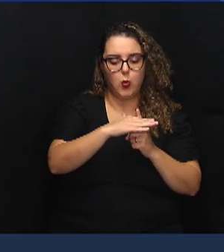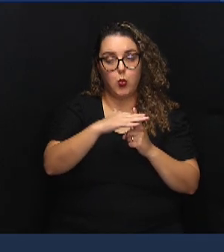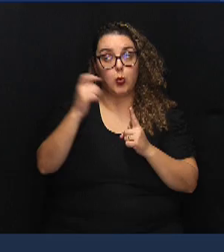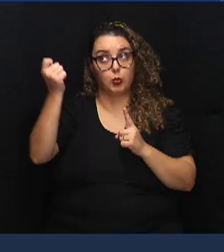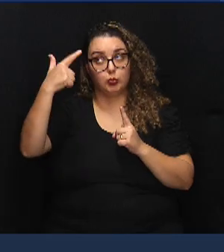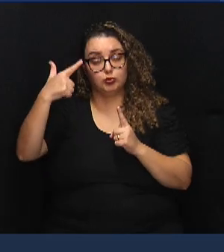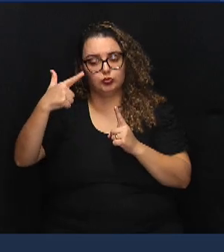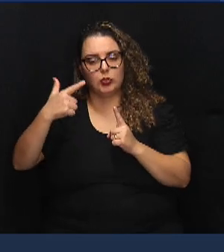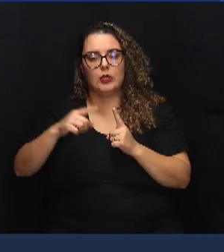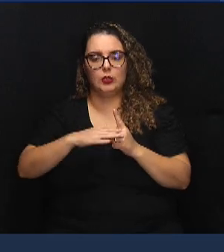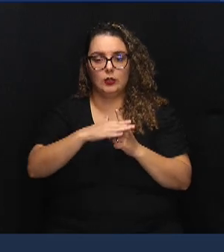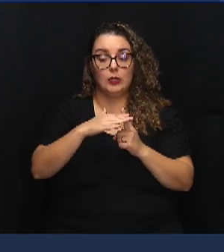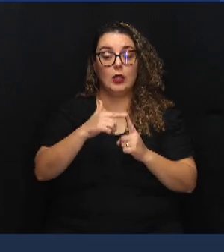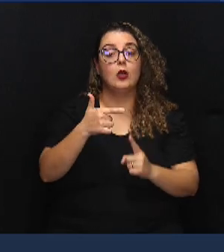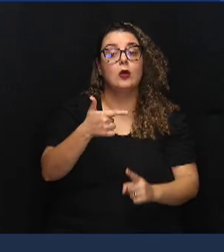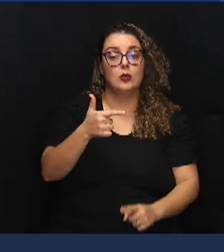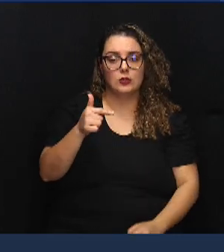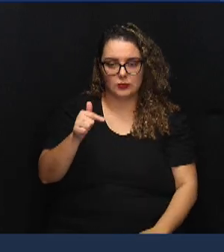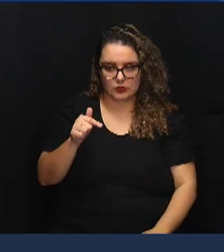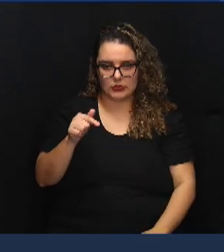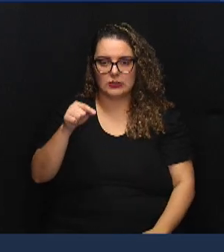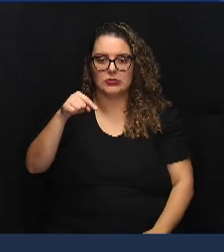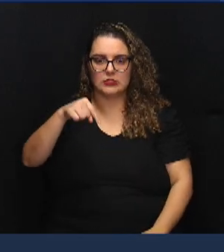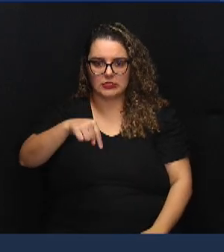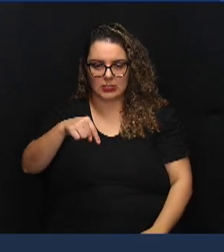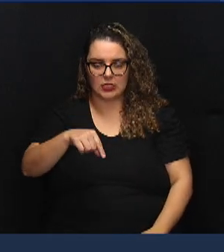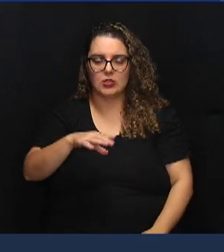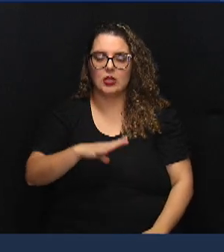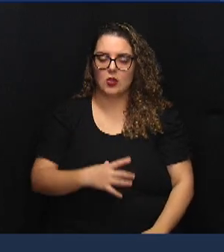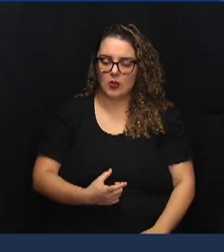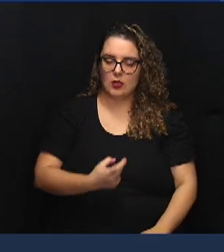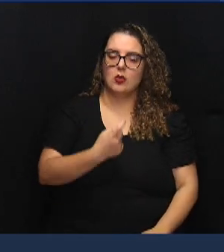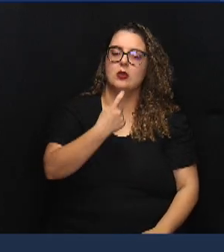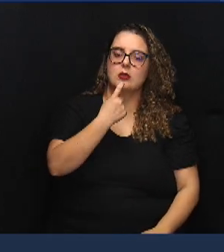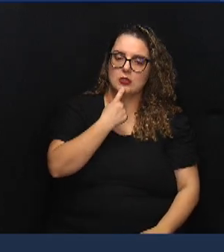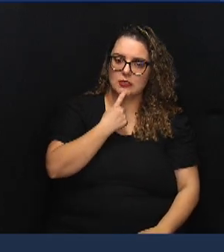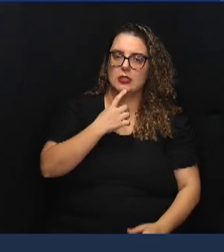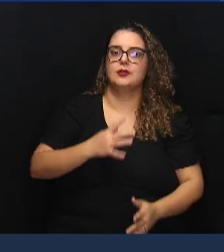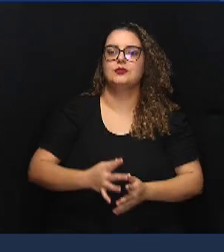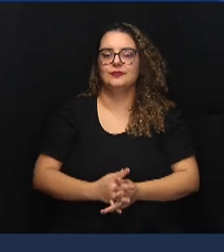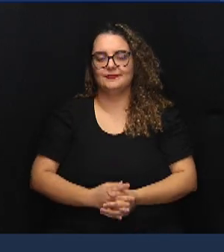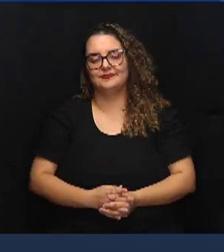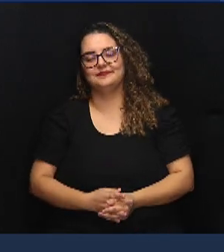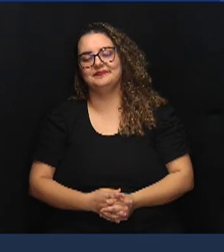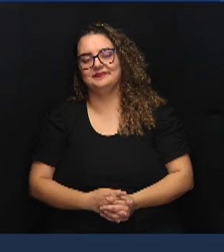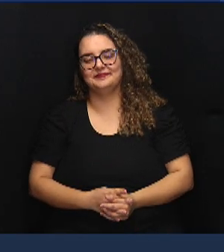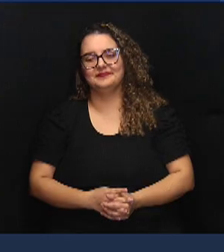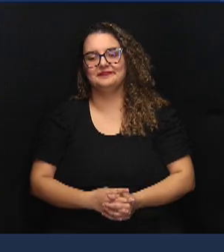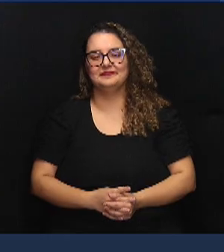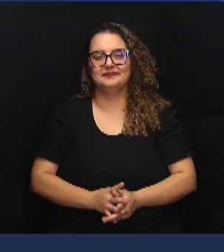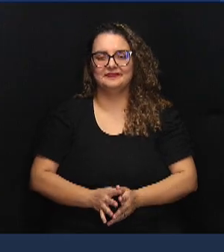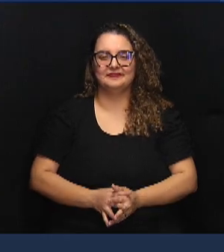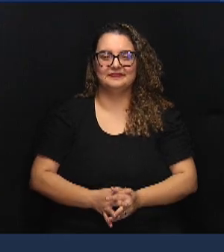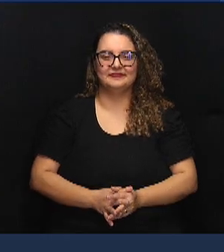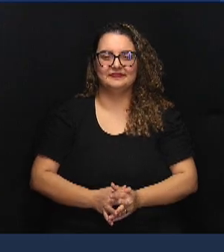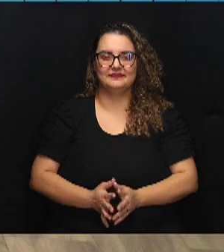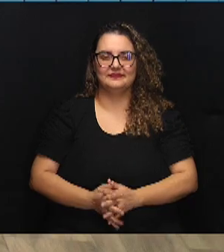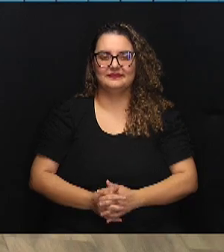sobe, podendo chegar então aos 27 graus aqui na cidade de Campinas.